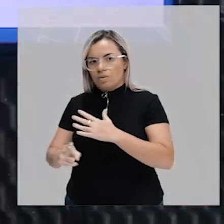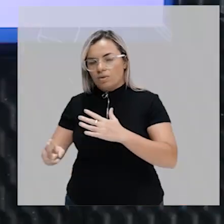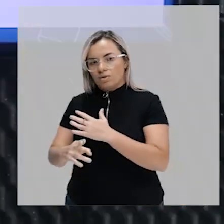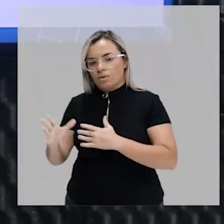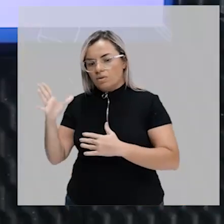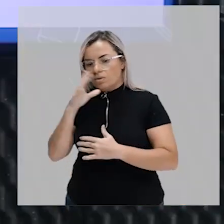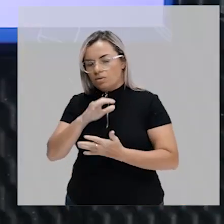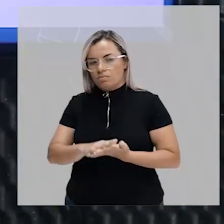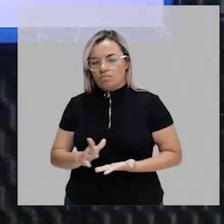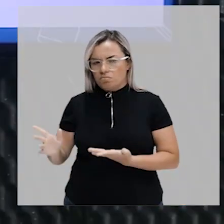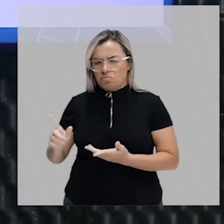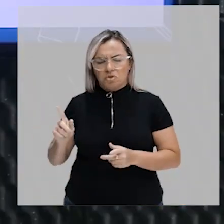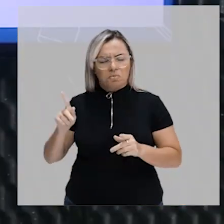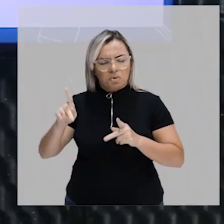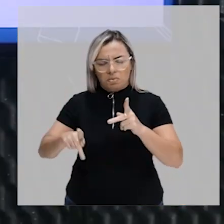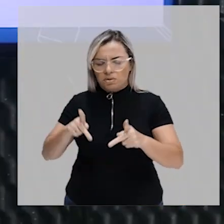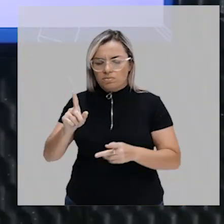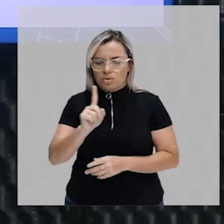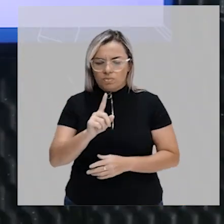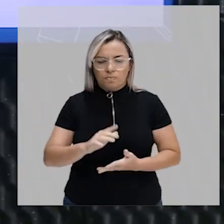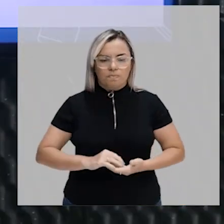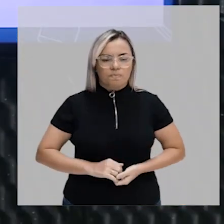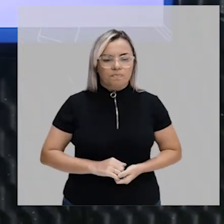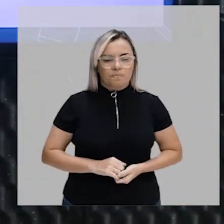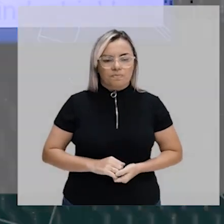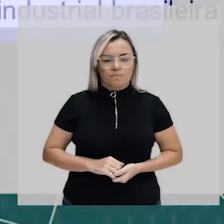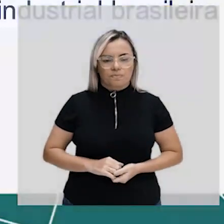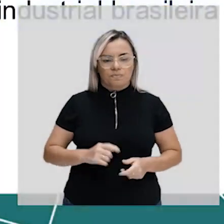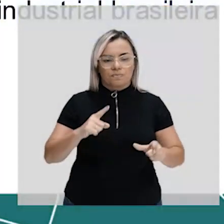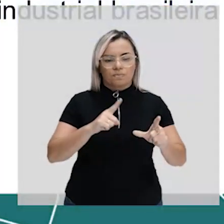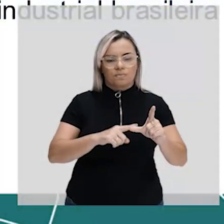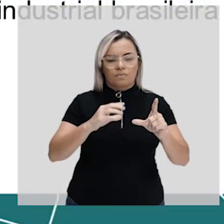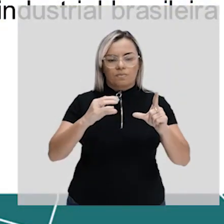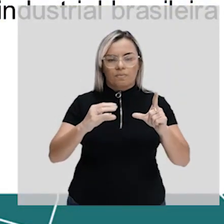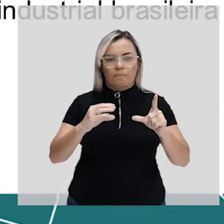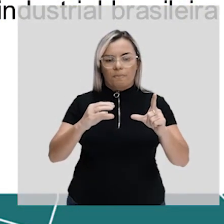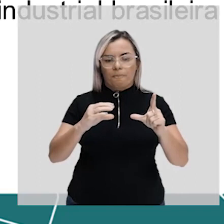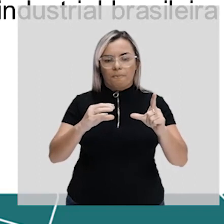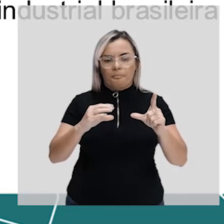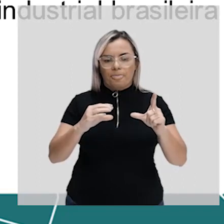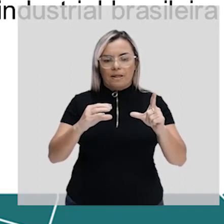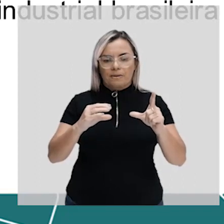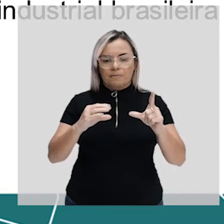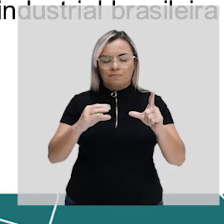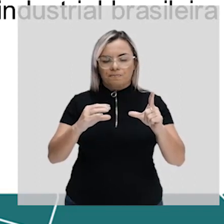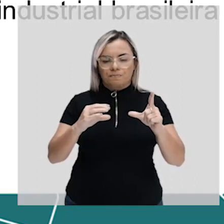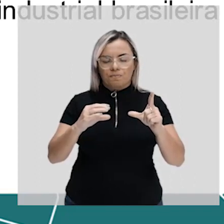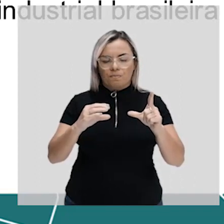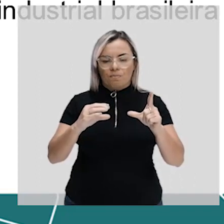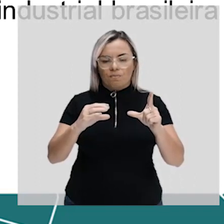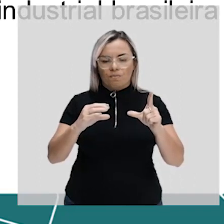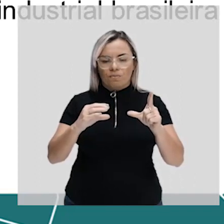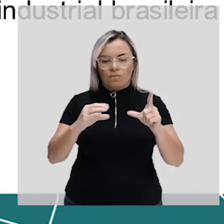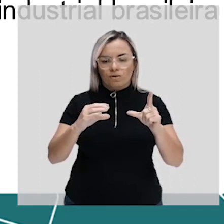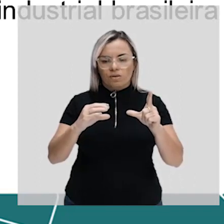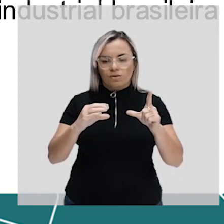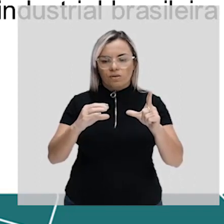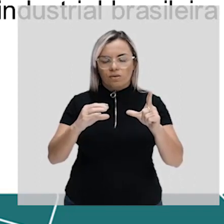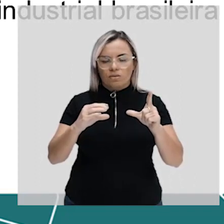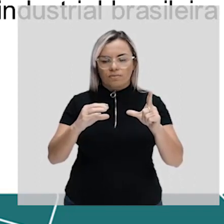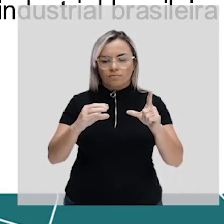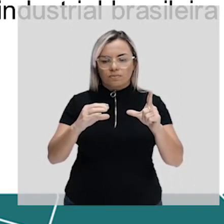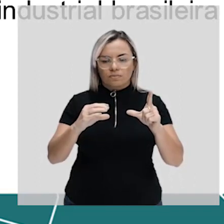concentração populacional. Bacana? Letra C. A nova região Sudeste